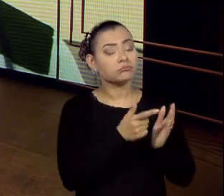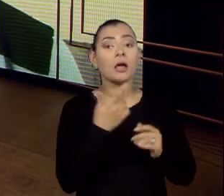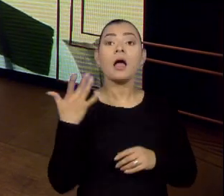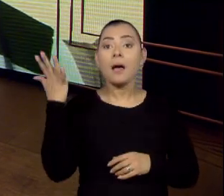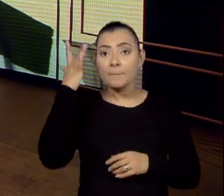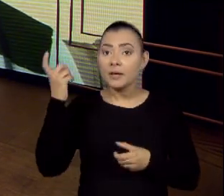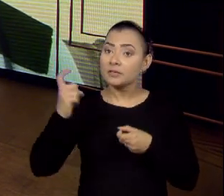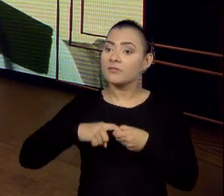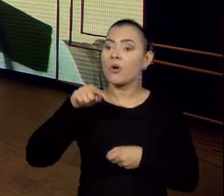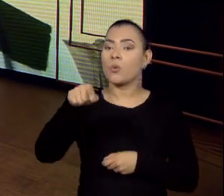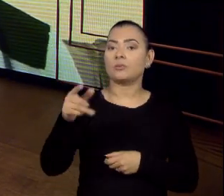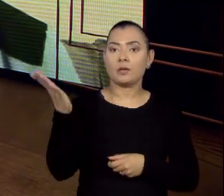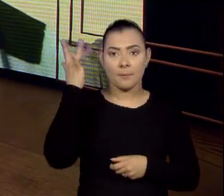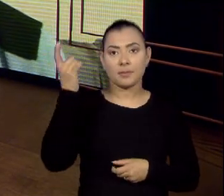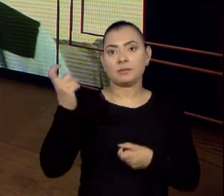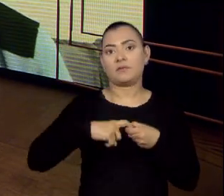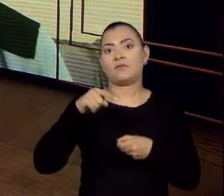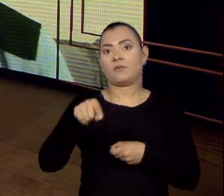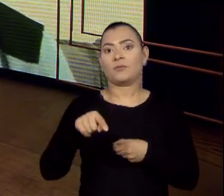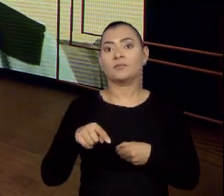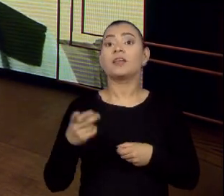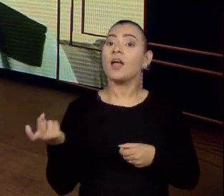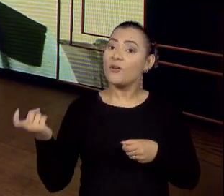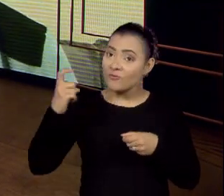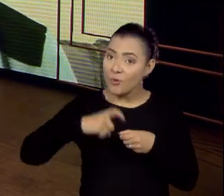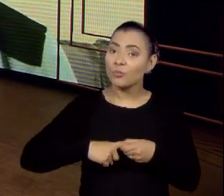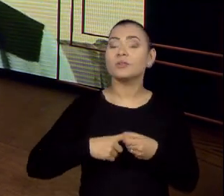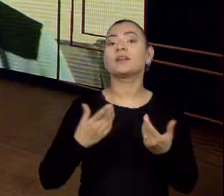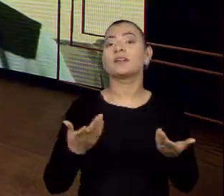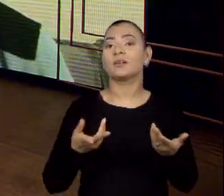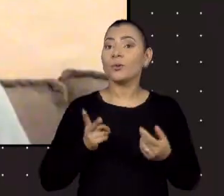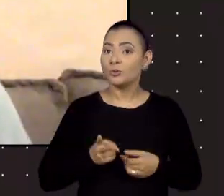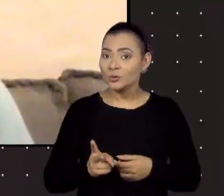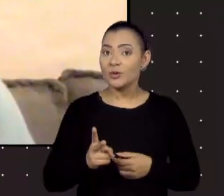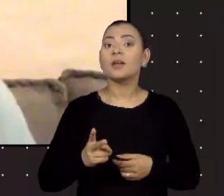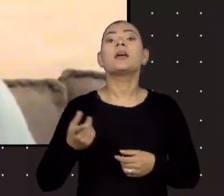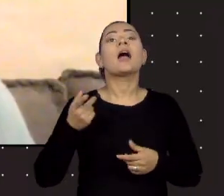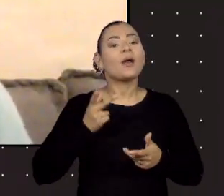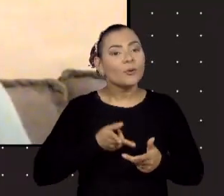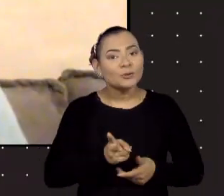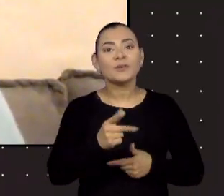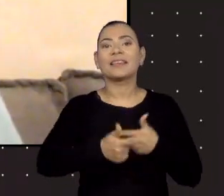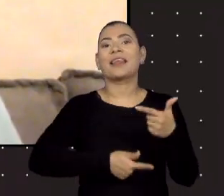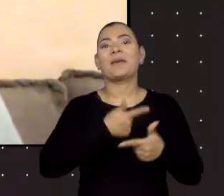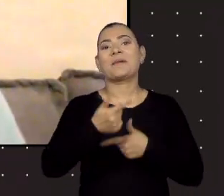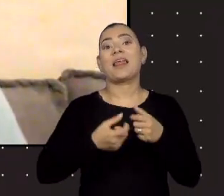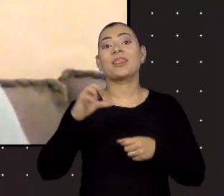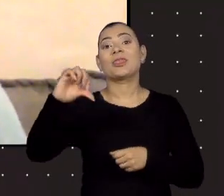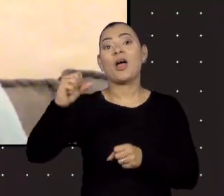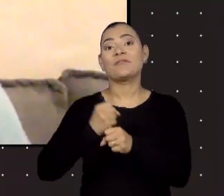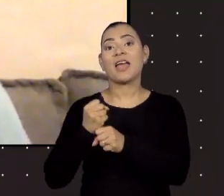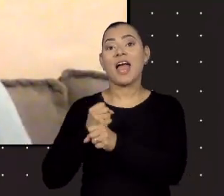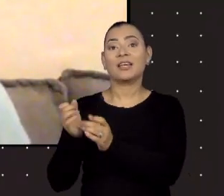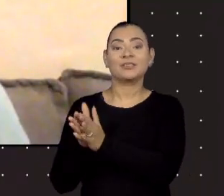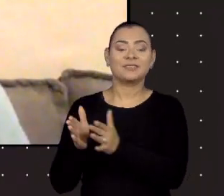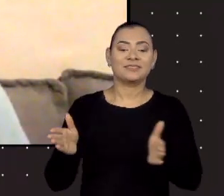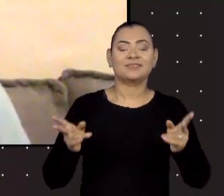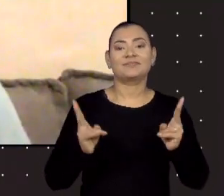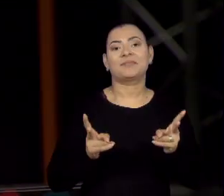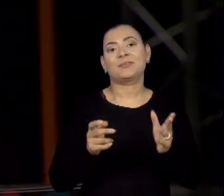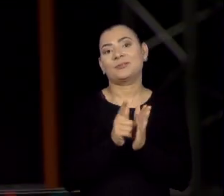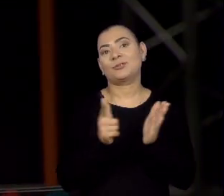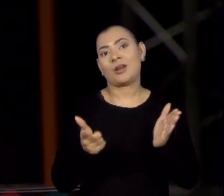amanhã. No dia seguinte eu voltei, e eu fiquei 9 anos naquele